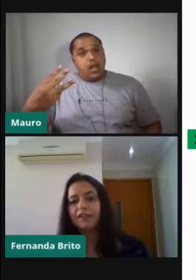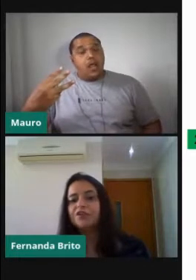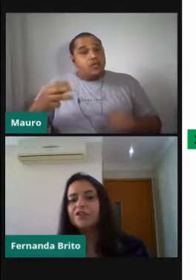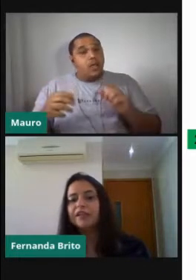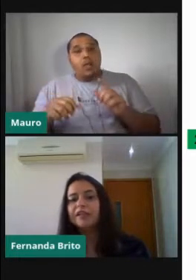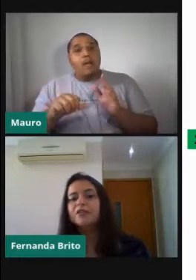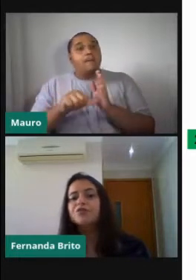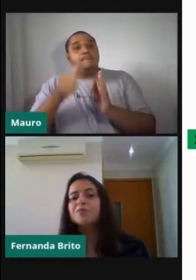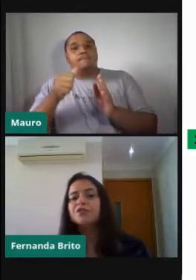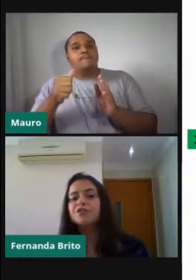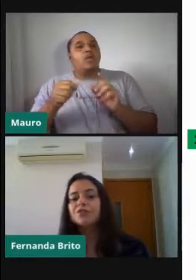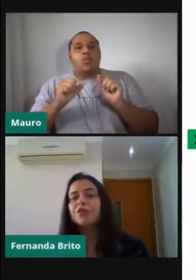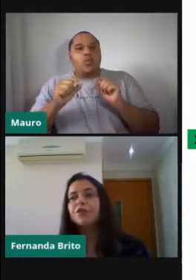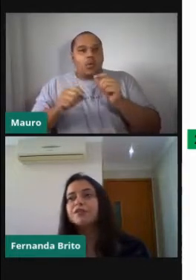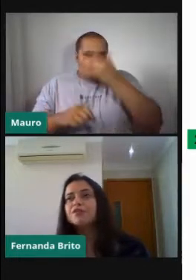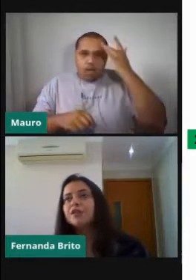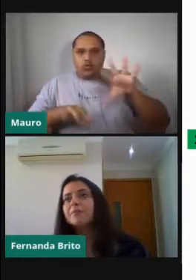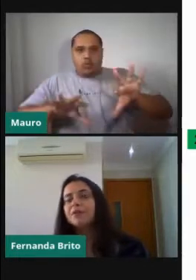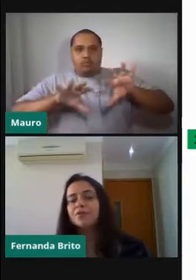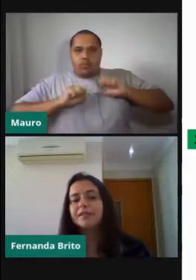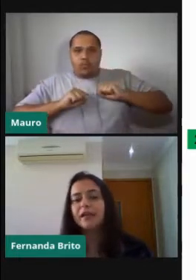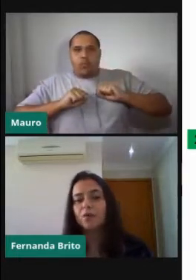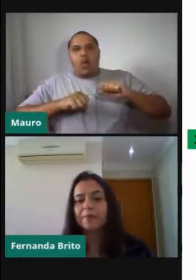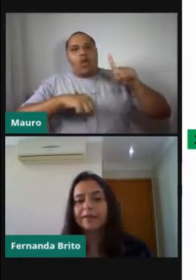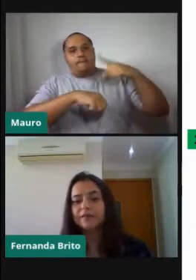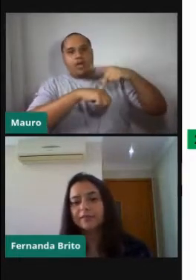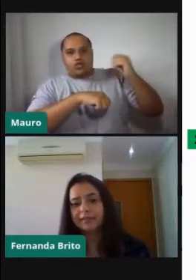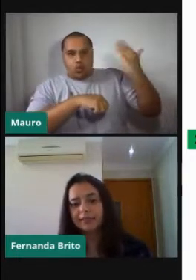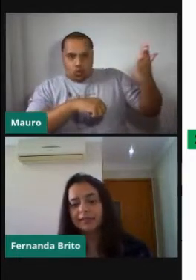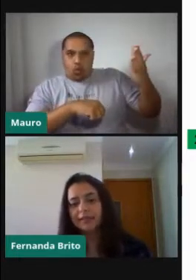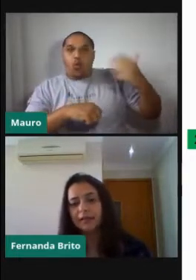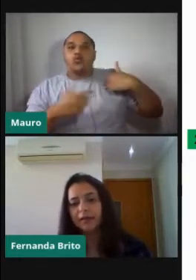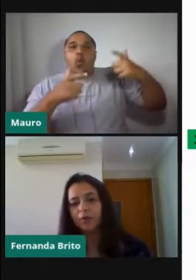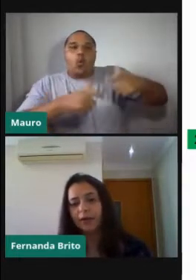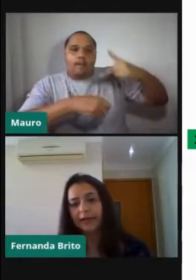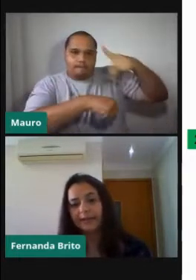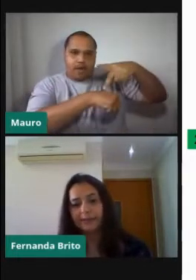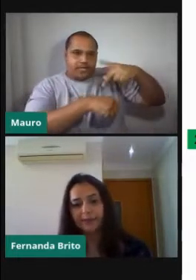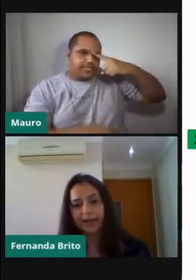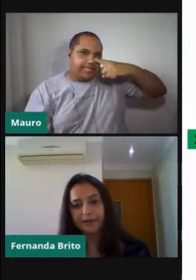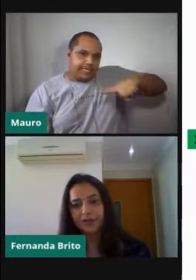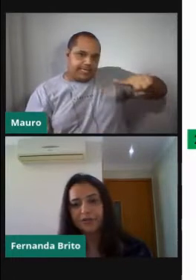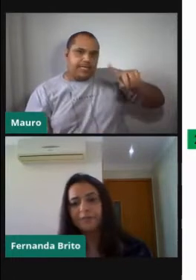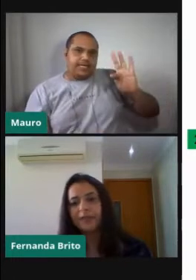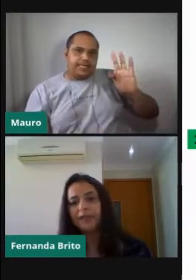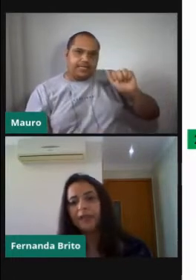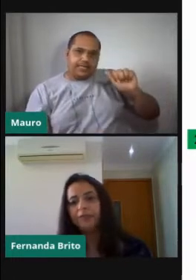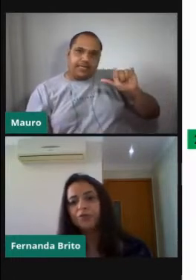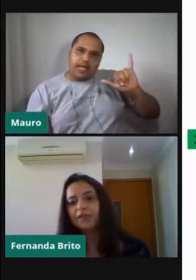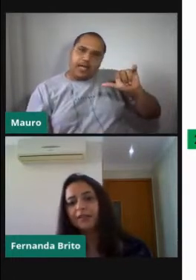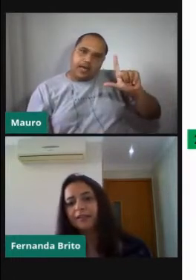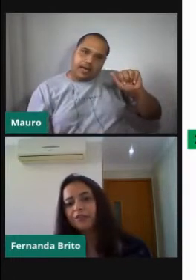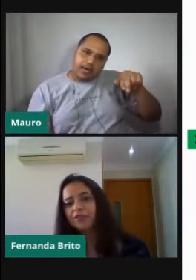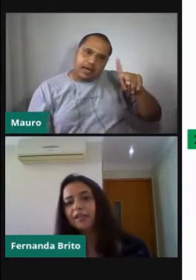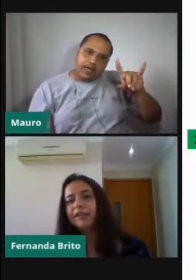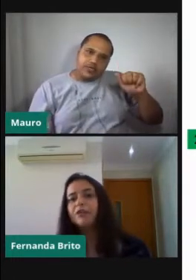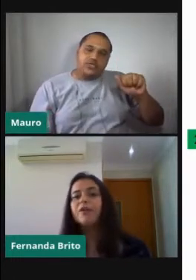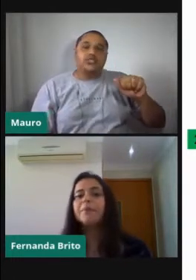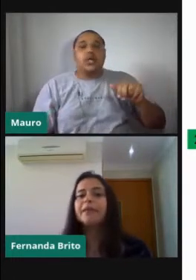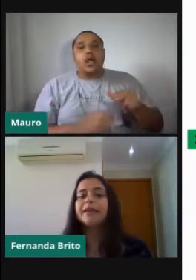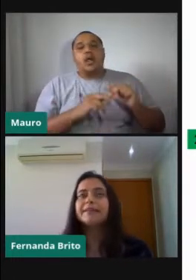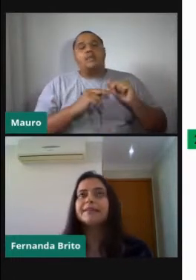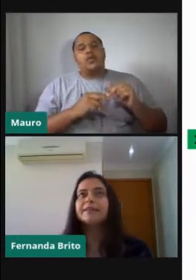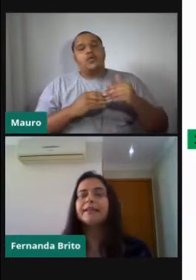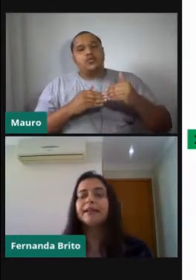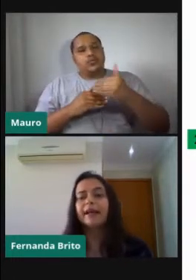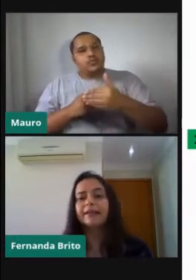dia 23 de janeiro, as medidas rigorosas de isolamento social começam a ser colocadas em prática, e no dia 30 de janeiro,